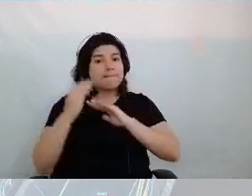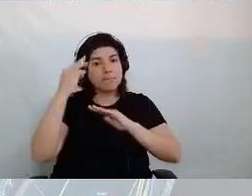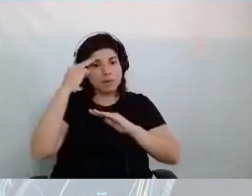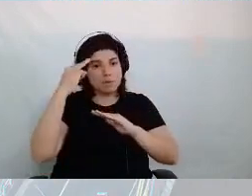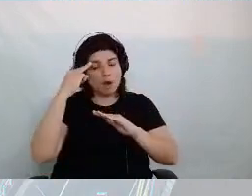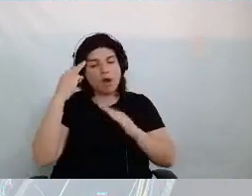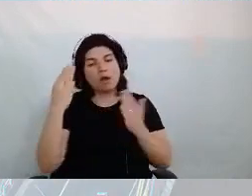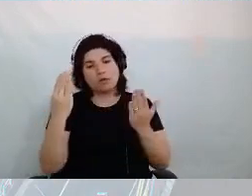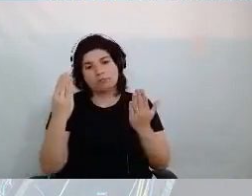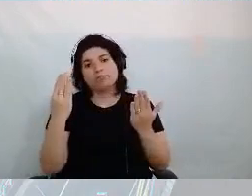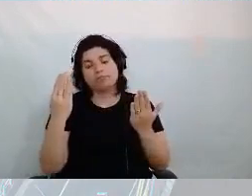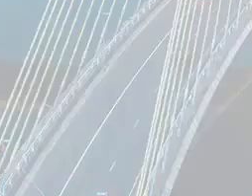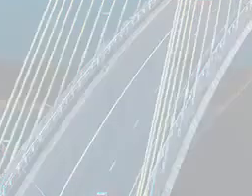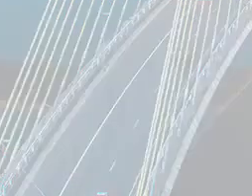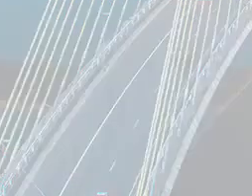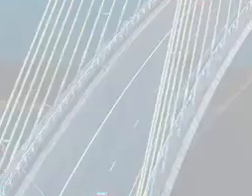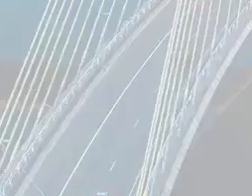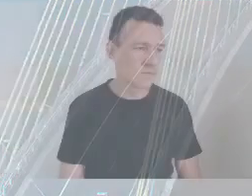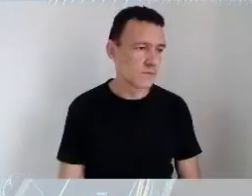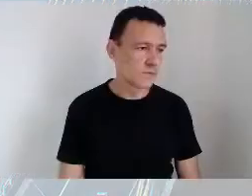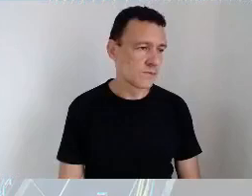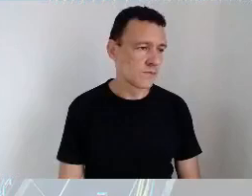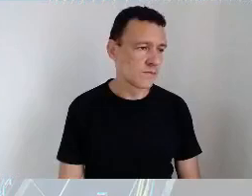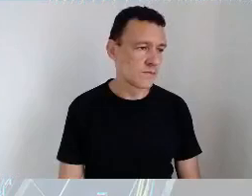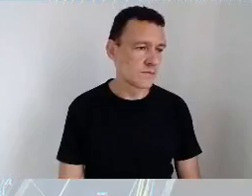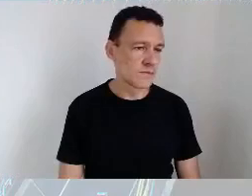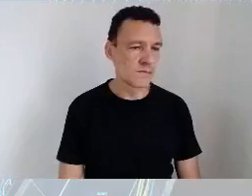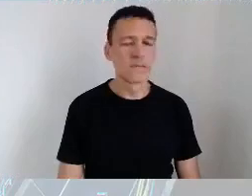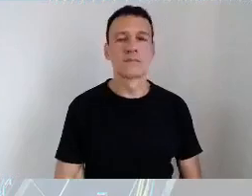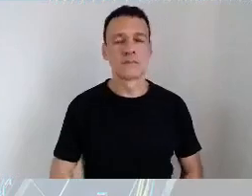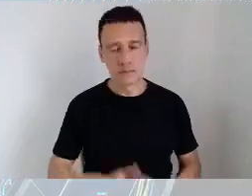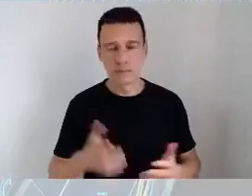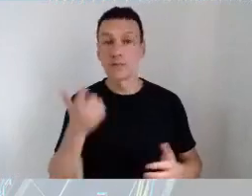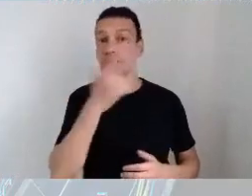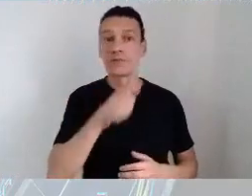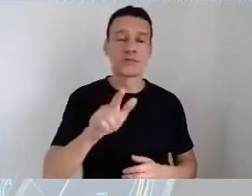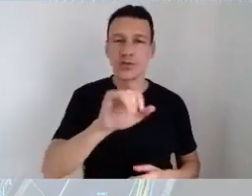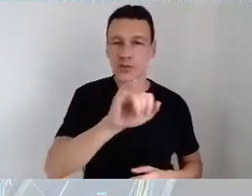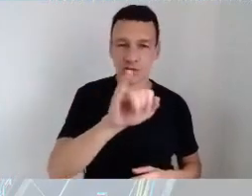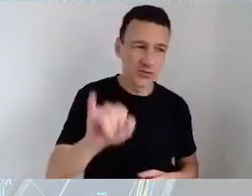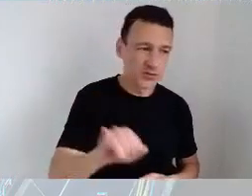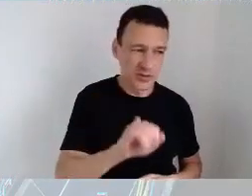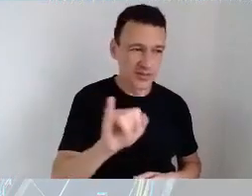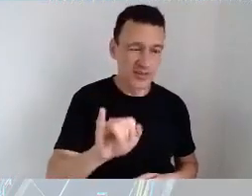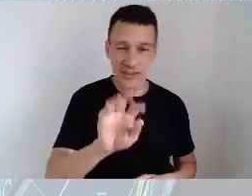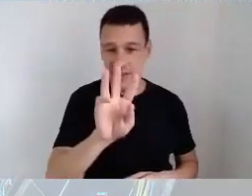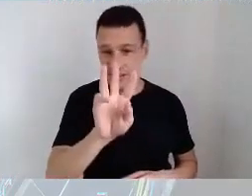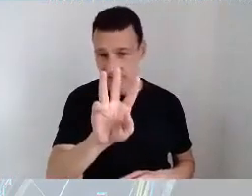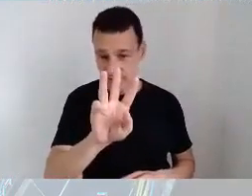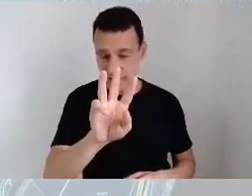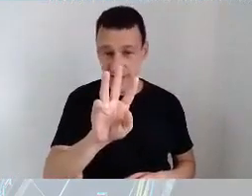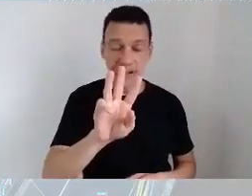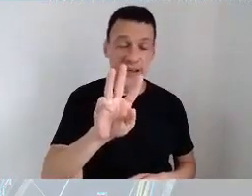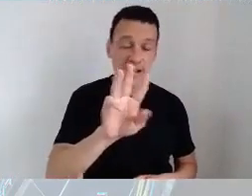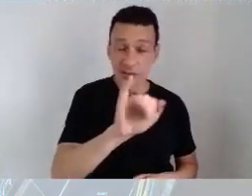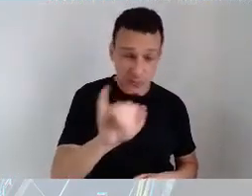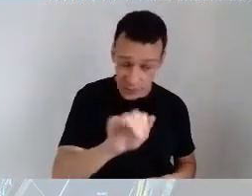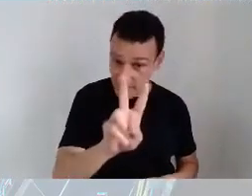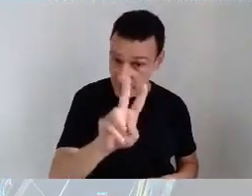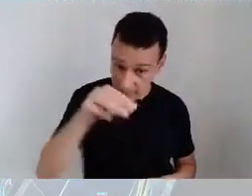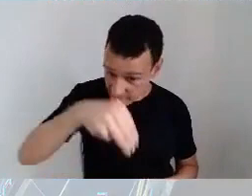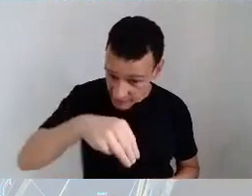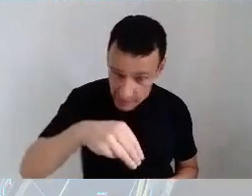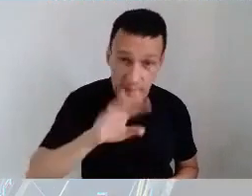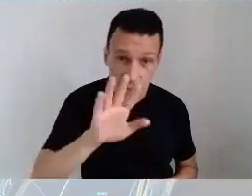eu chequei essa configuração e garanti que a JVM vai usar memória RIP menor do que eu tenho total de memória para não